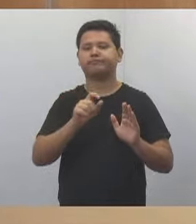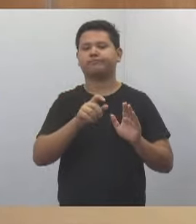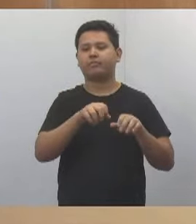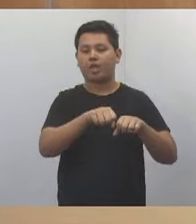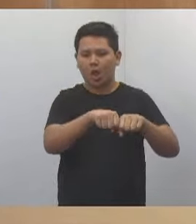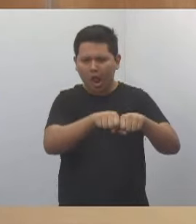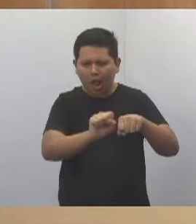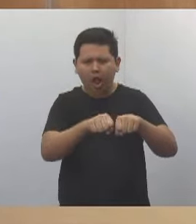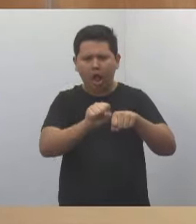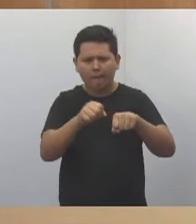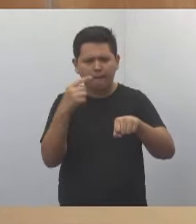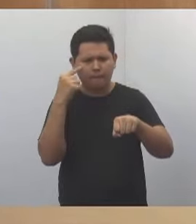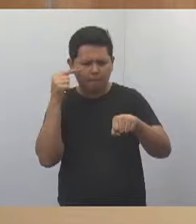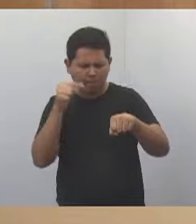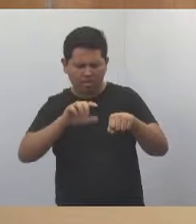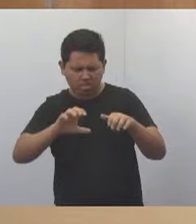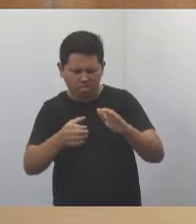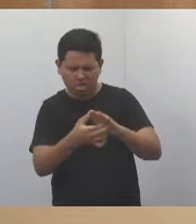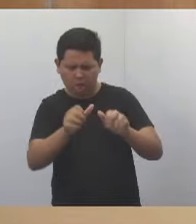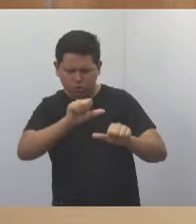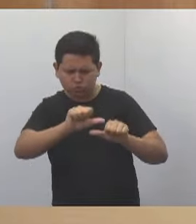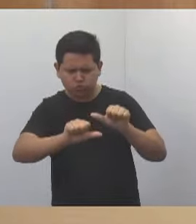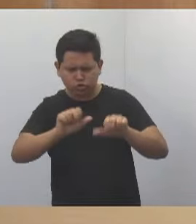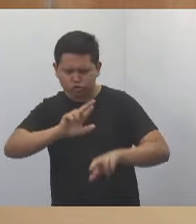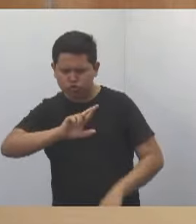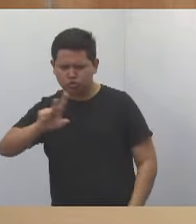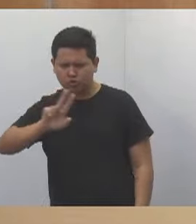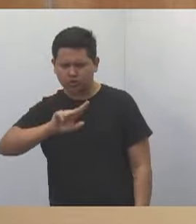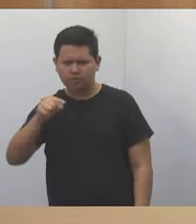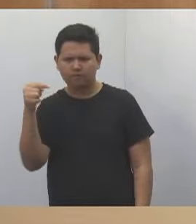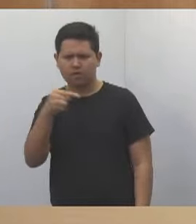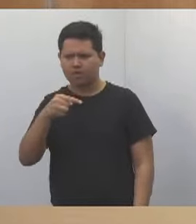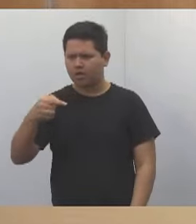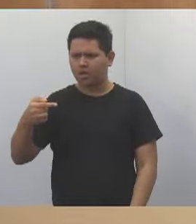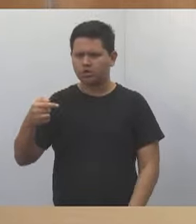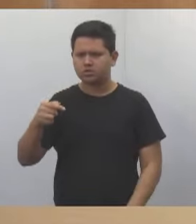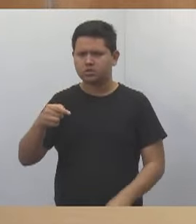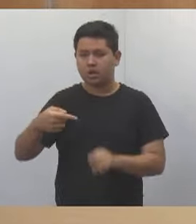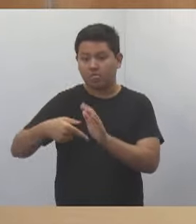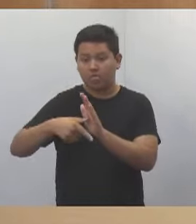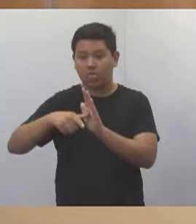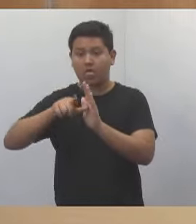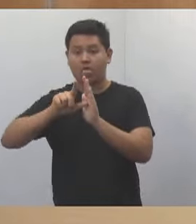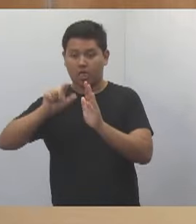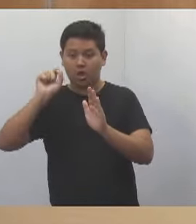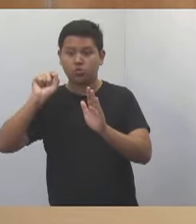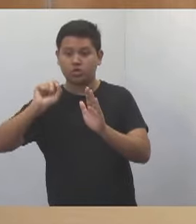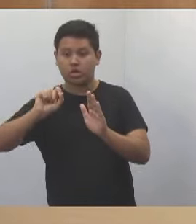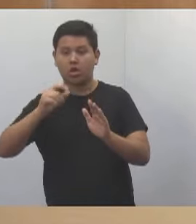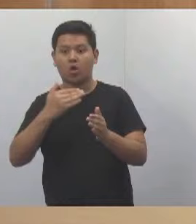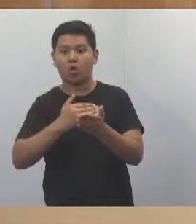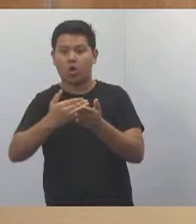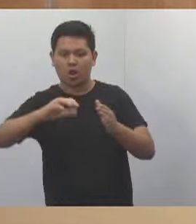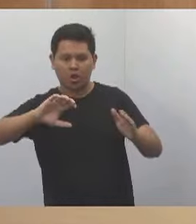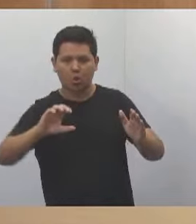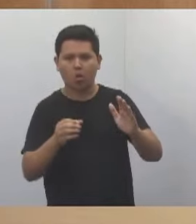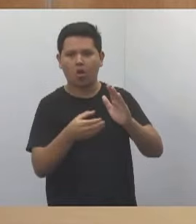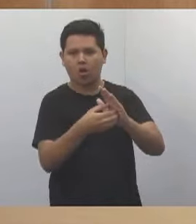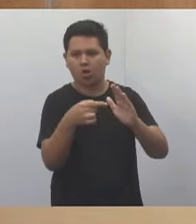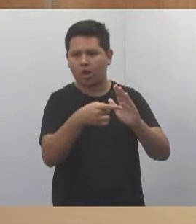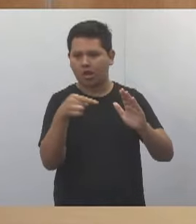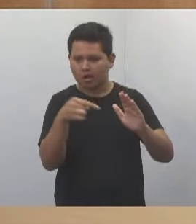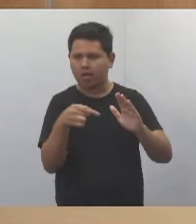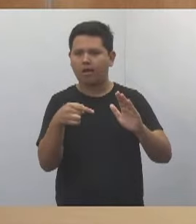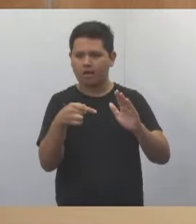está diferente do seu modelo de fabricação, foi colocado um escapamento que produz um